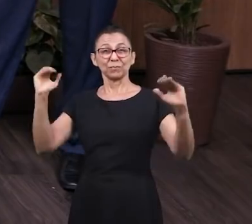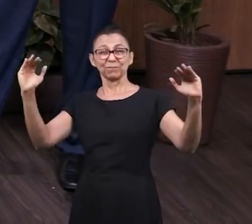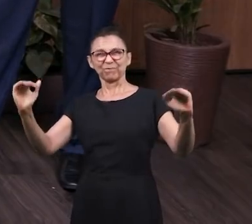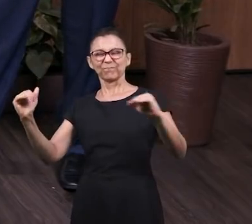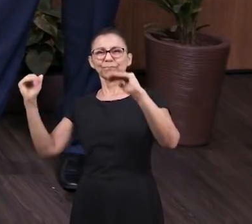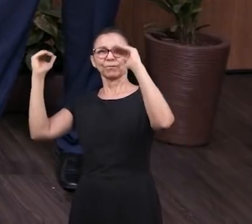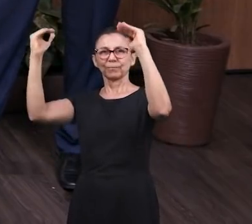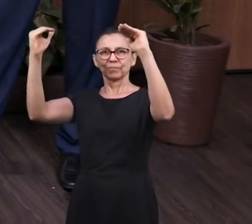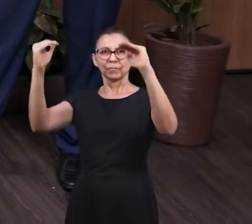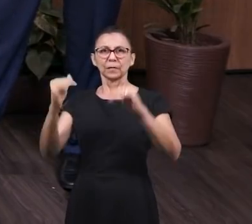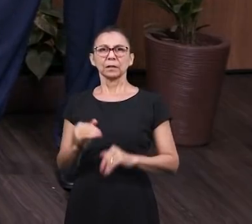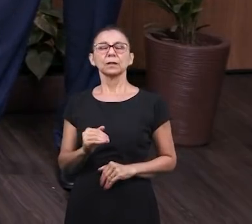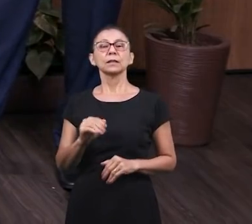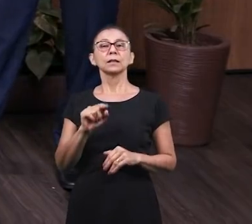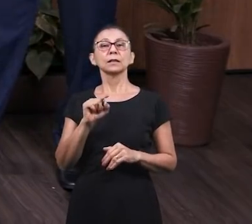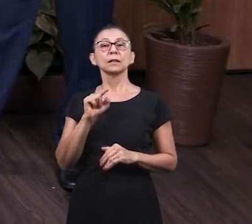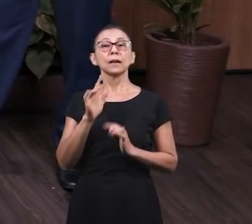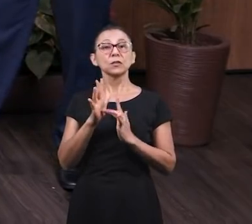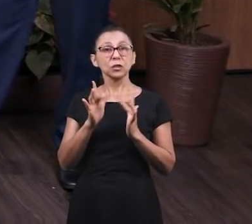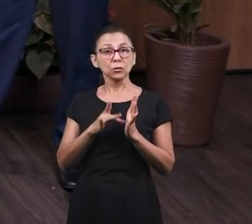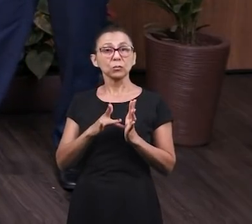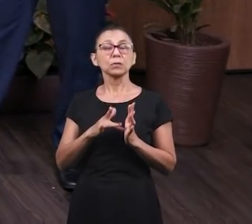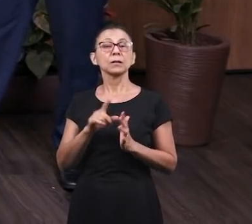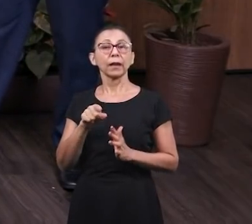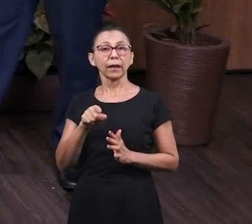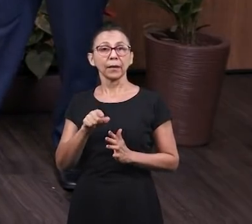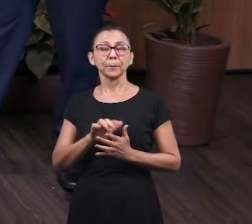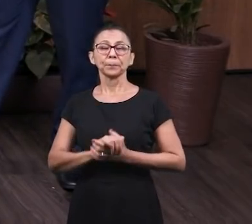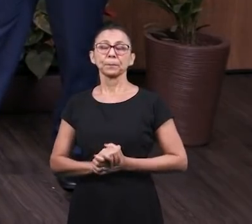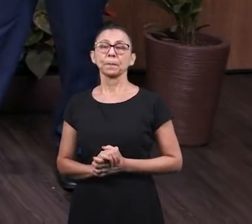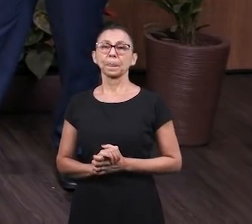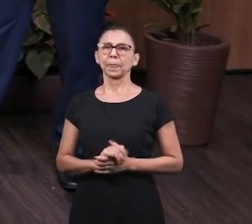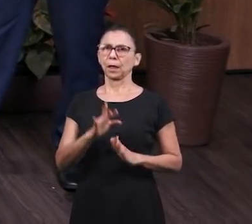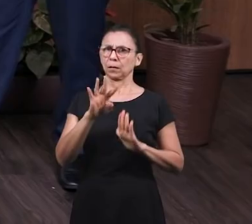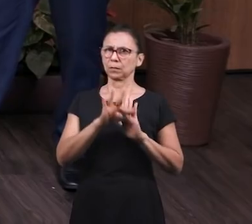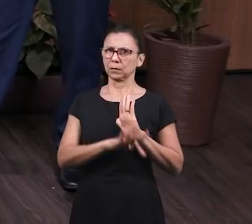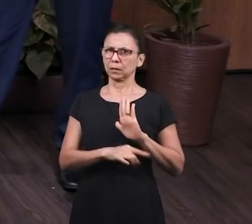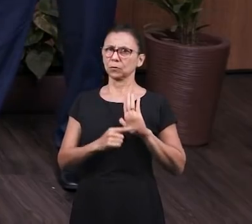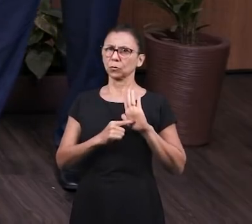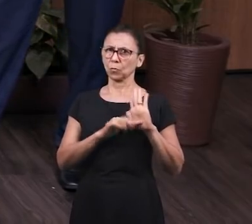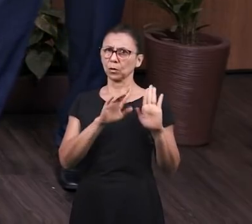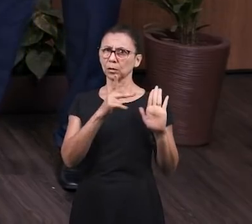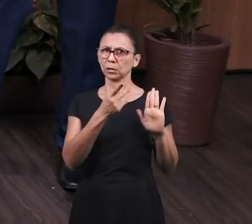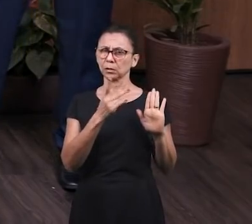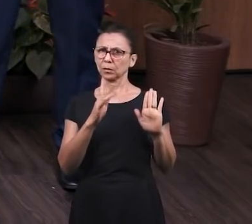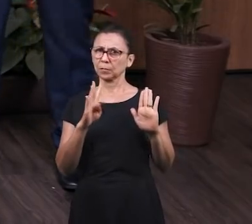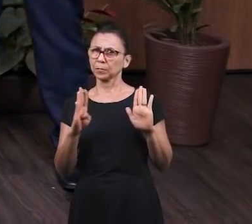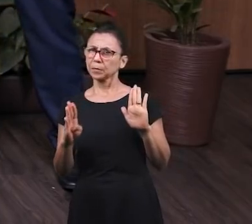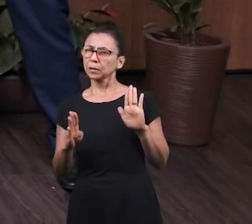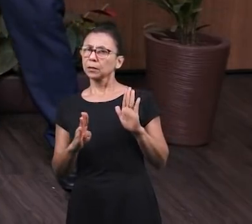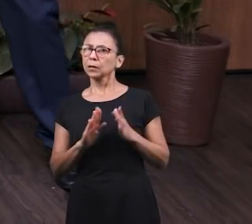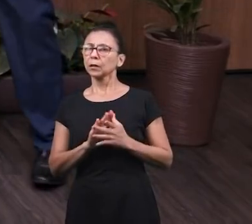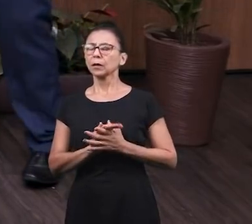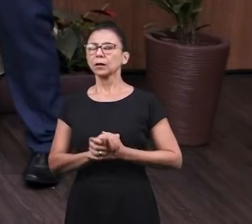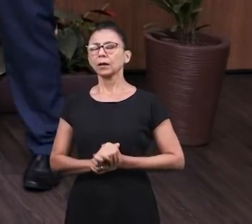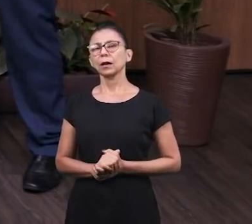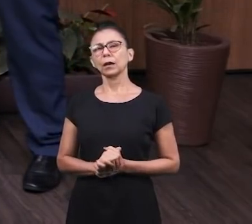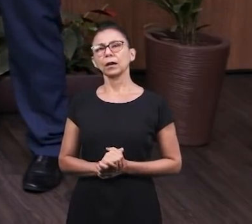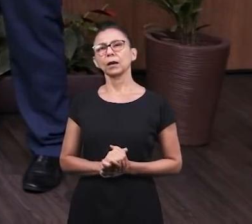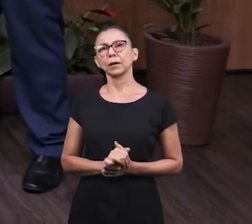Jesus. Amém. Agora, o texto lá em Hebreus, que nós lemos, também menciona